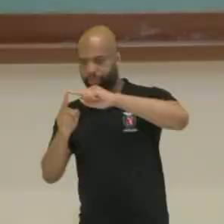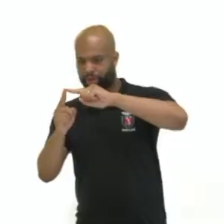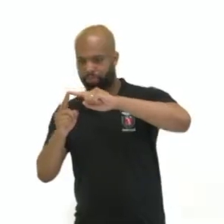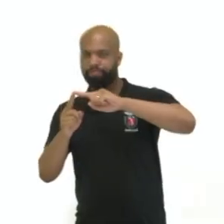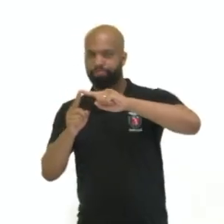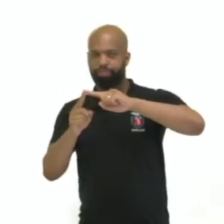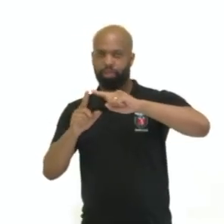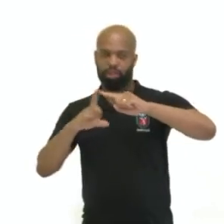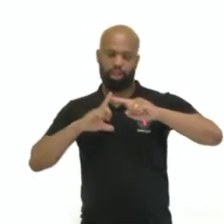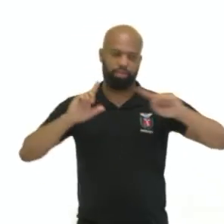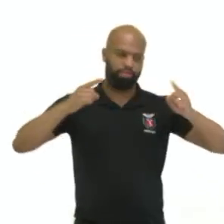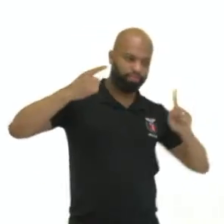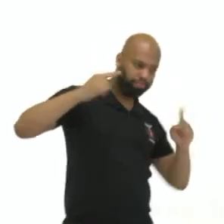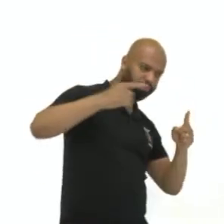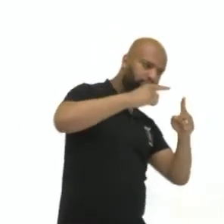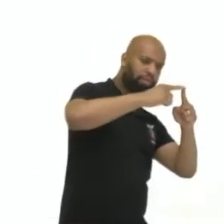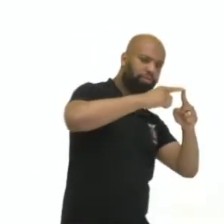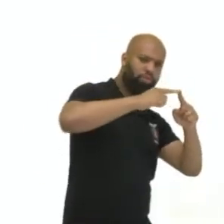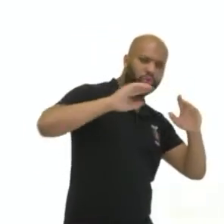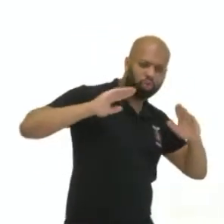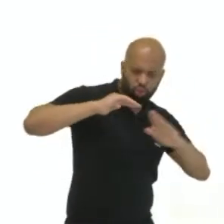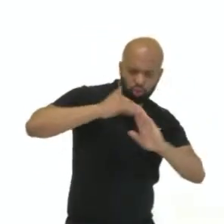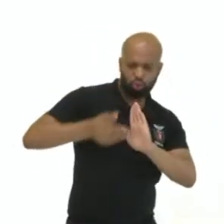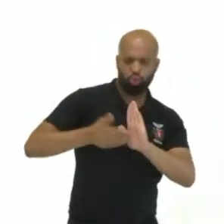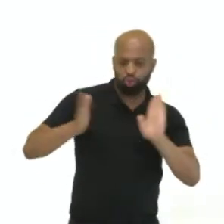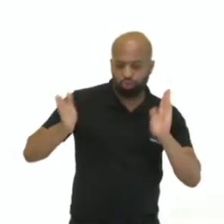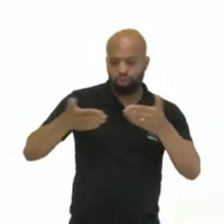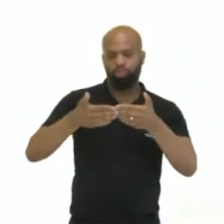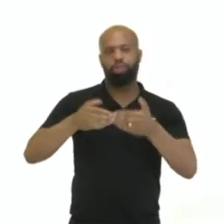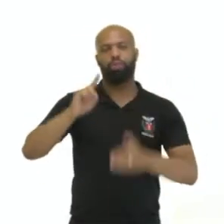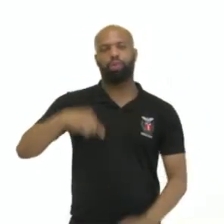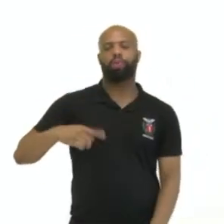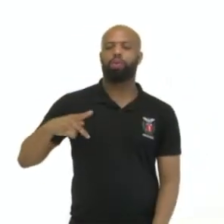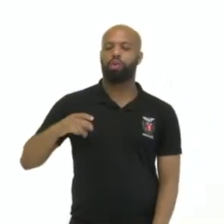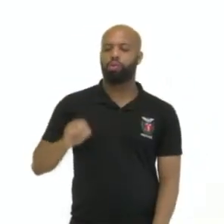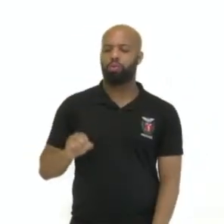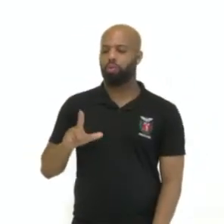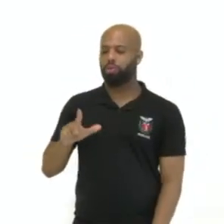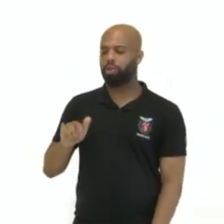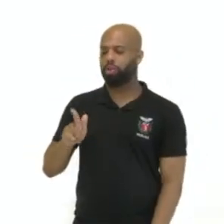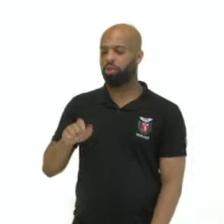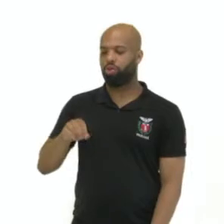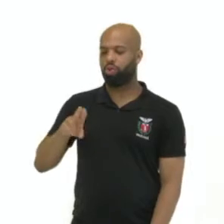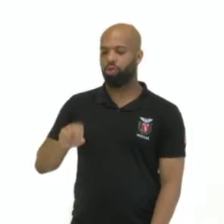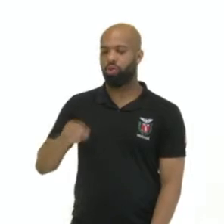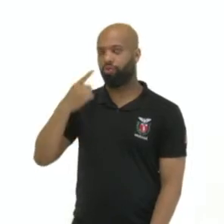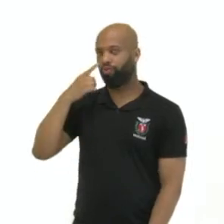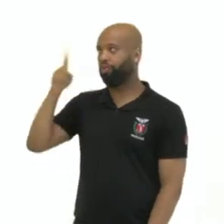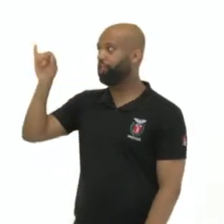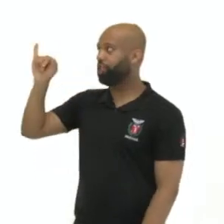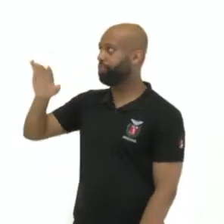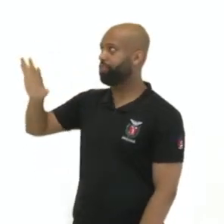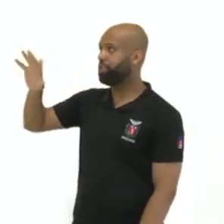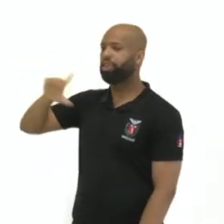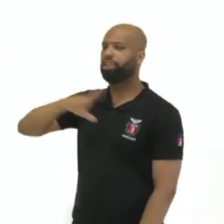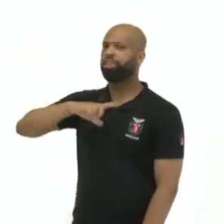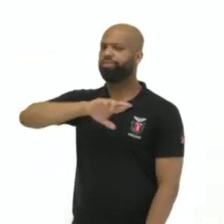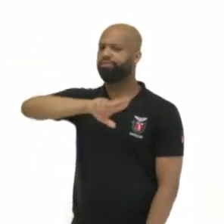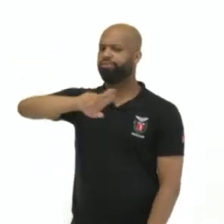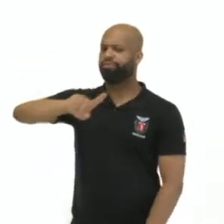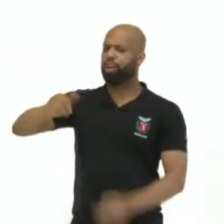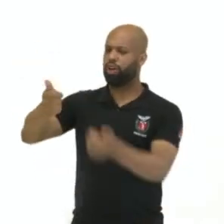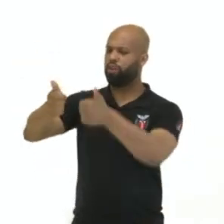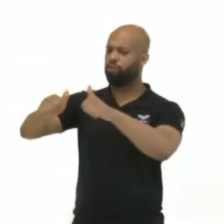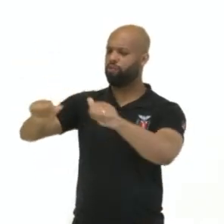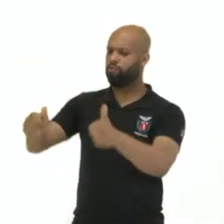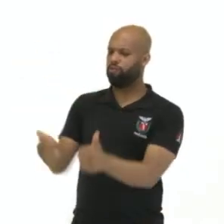vídeo. Todos coloridos e todos polígonos. Por quê, gente? Vocês percebem que eu tenho vários formatos diferentes, mas